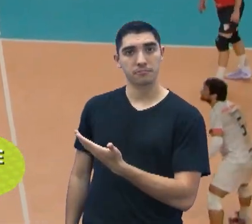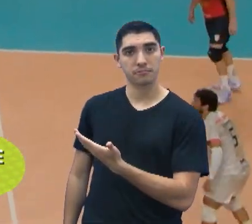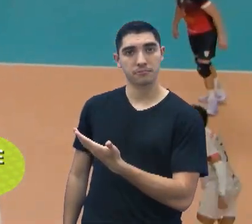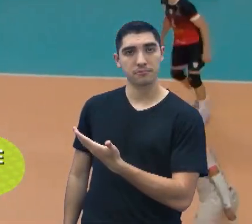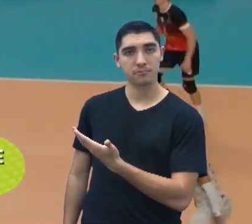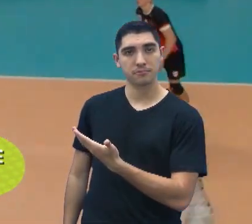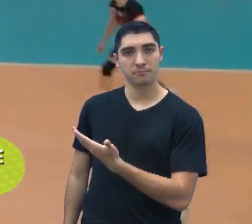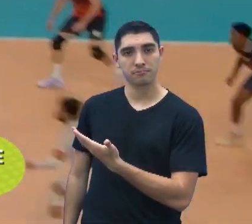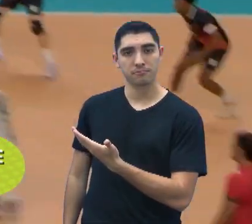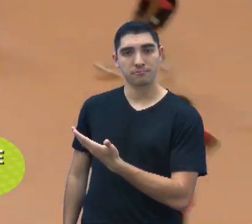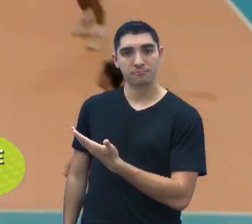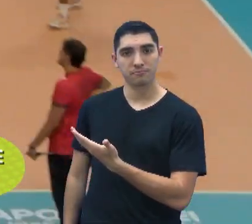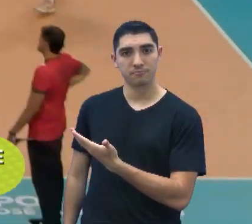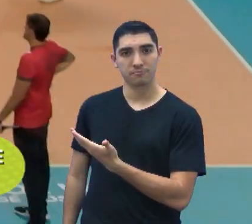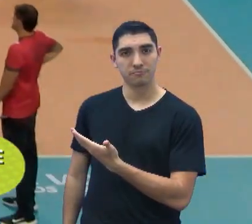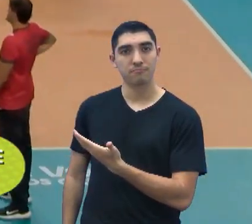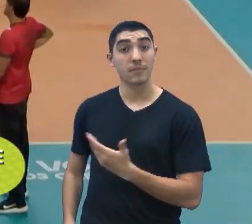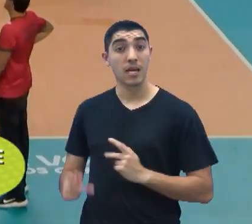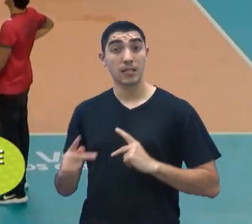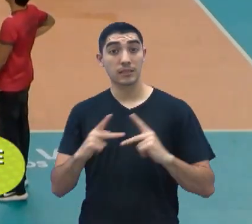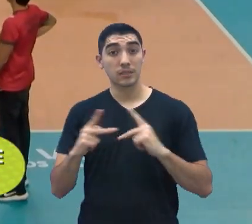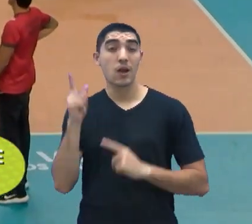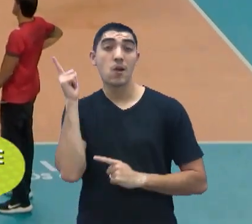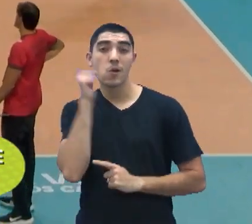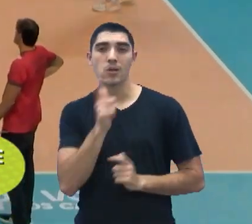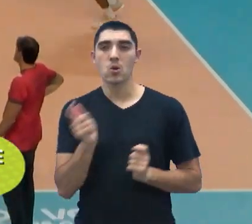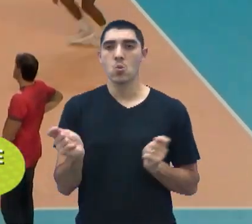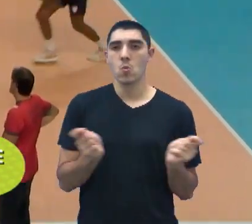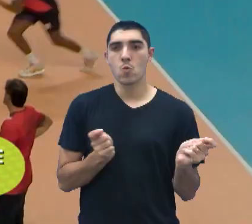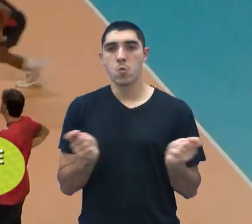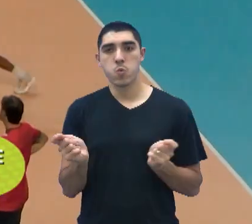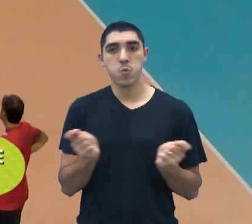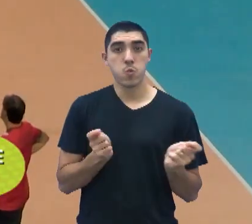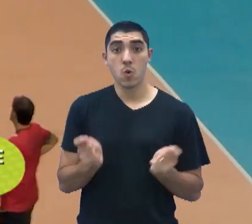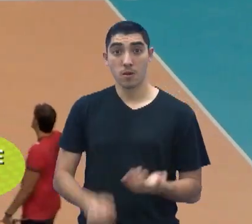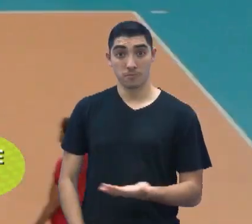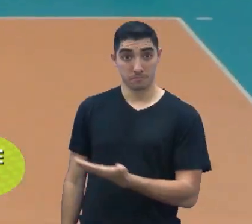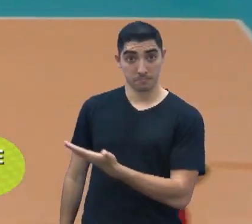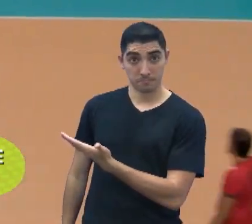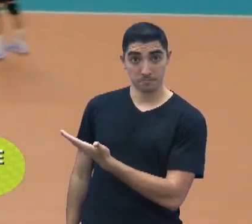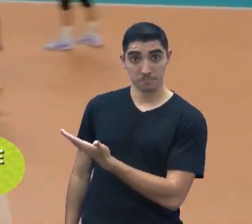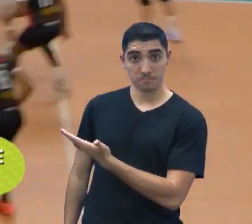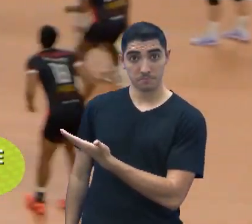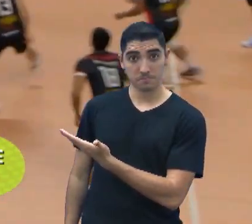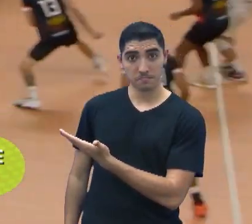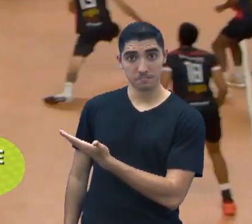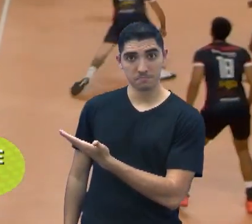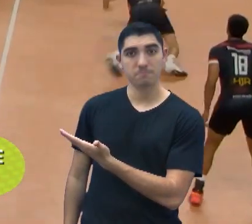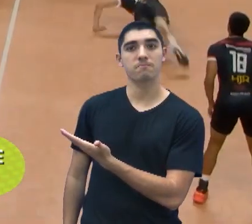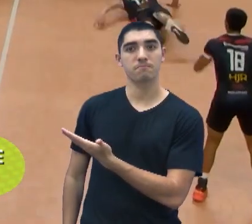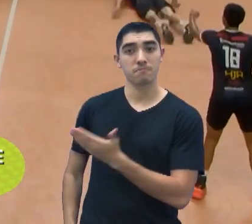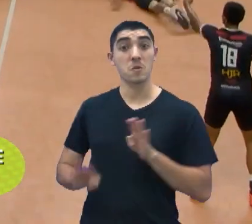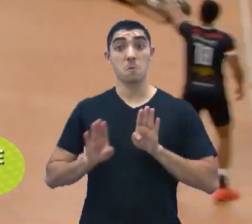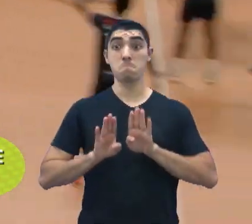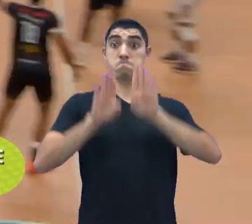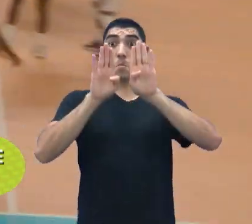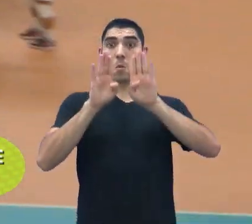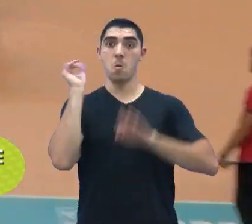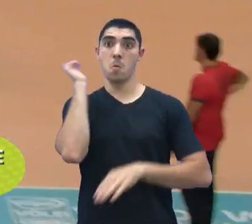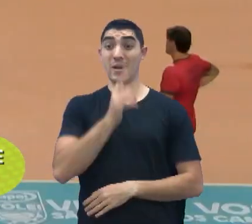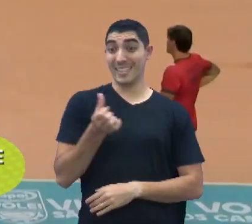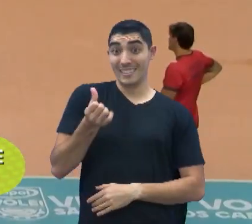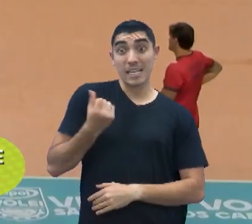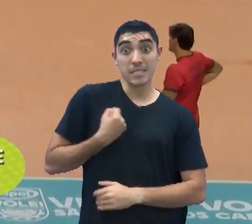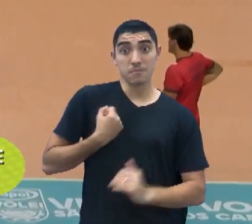a parcial e quando precisou mais uma vez, a força do bloqueio esteve presente para abrir 6 de vantagem e o